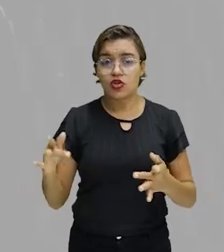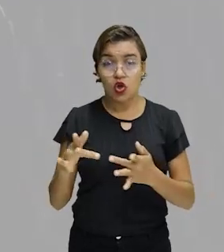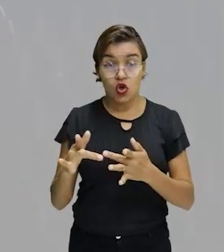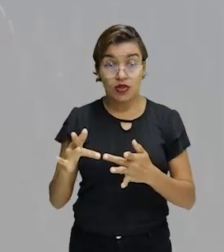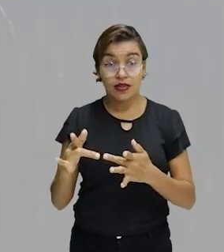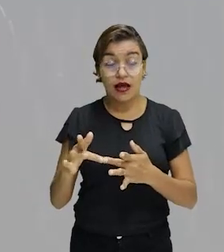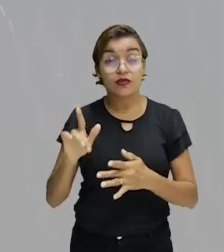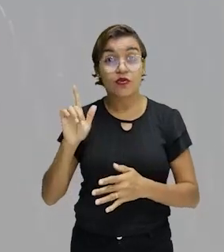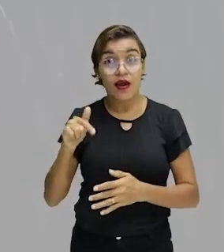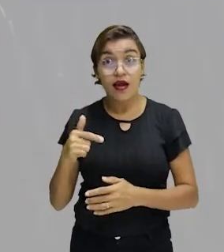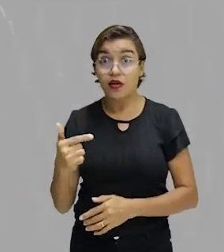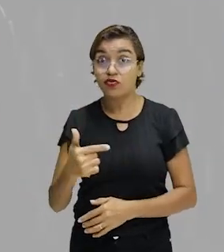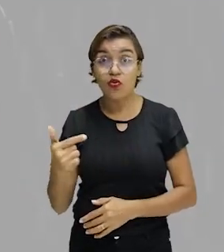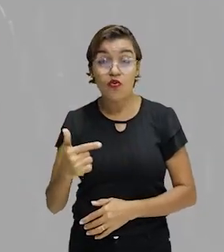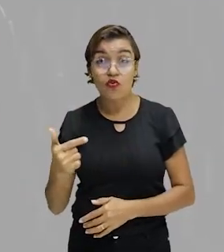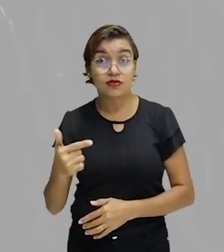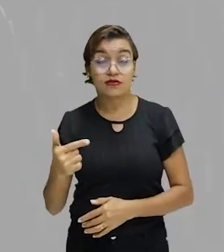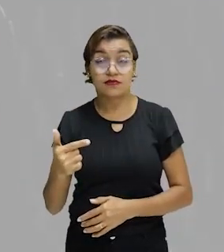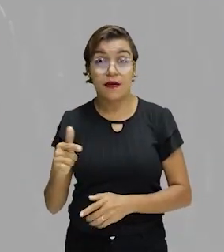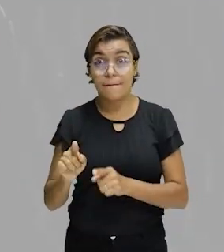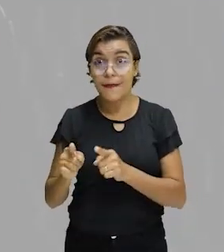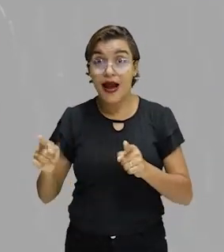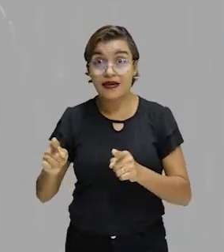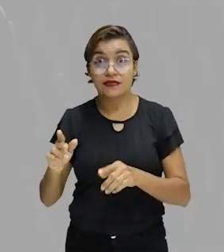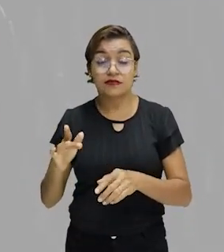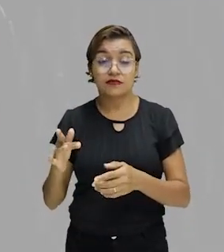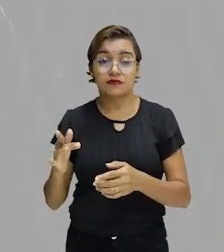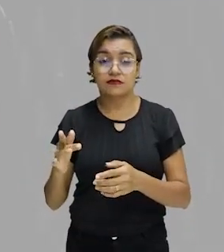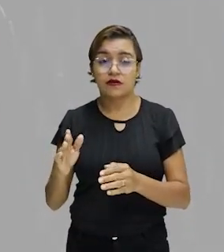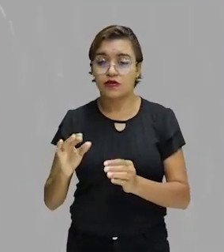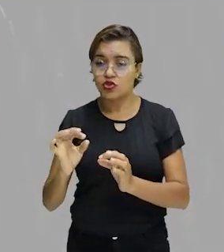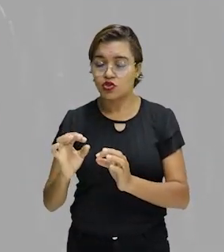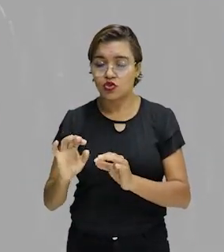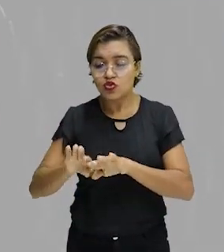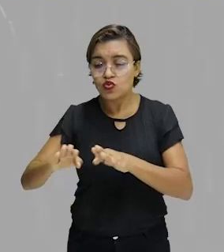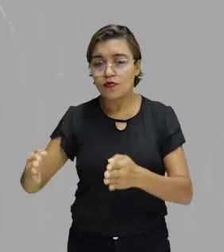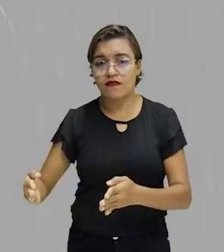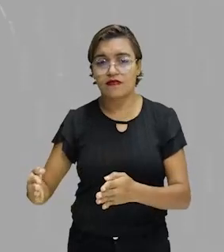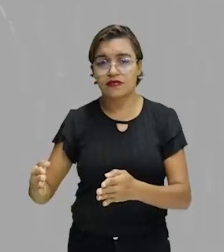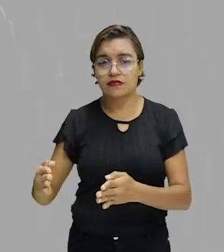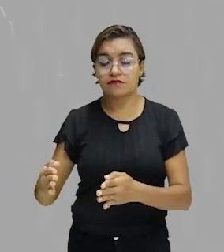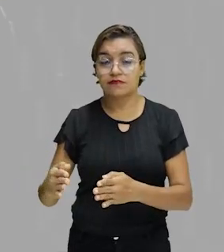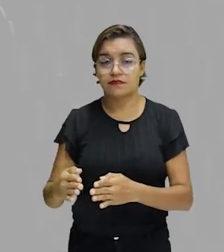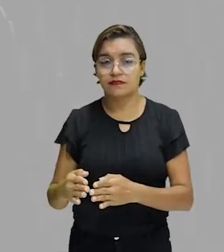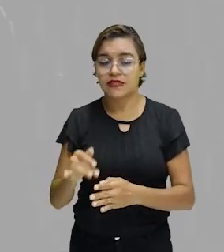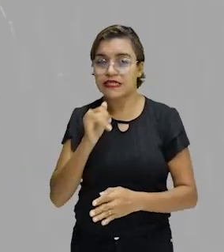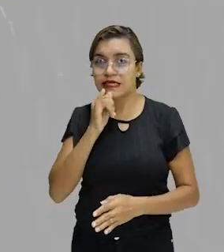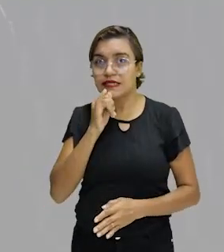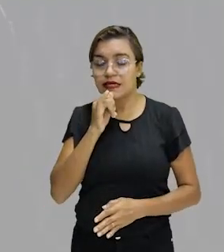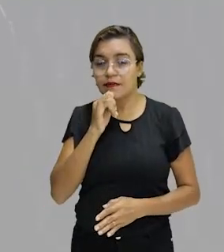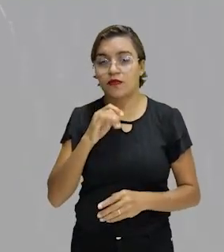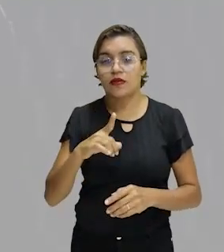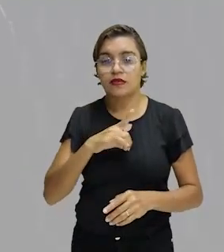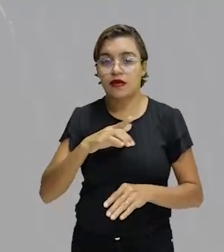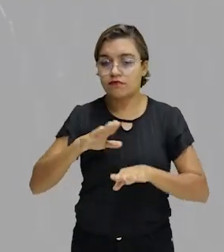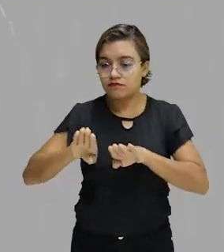2. Nesse arranjo, né, a gente promove, né, mais superfície para que a lenha